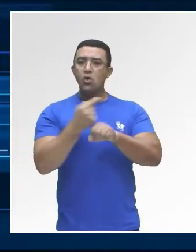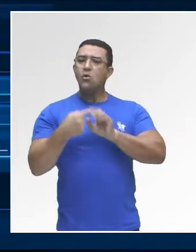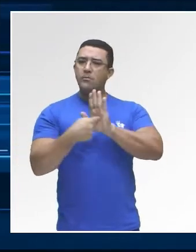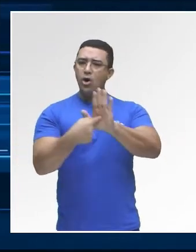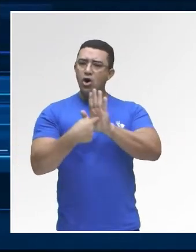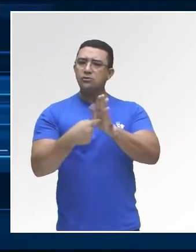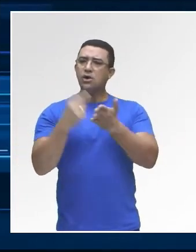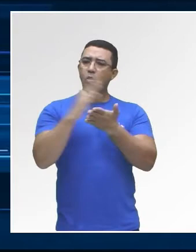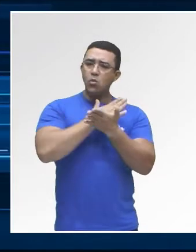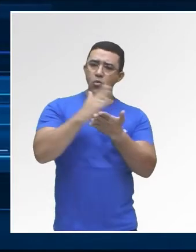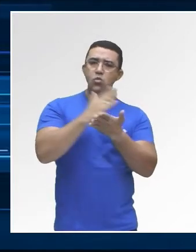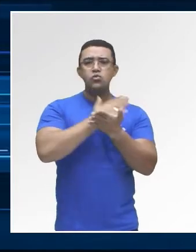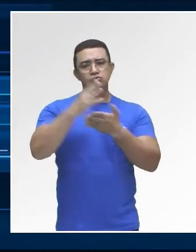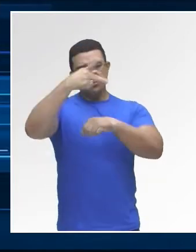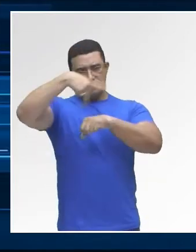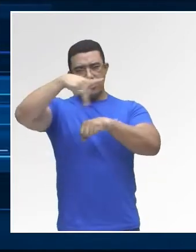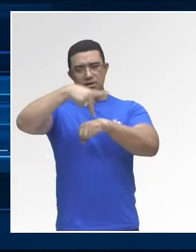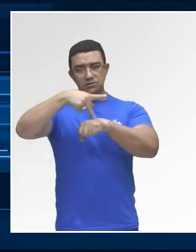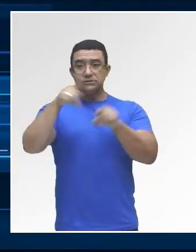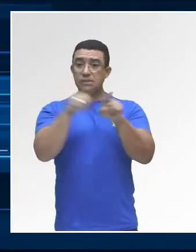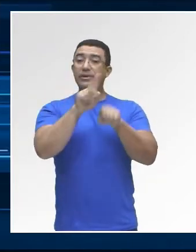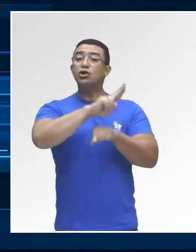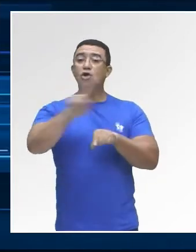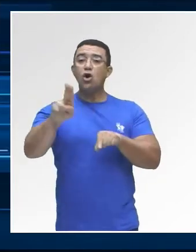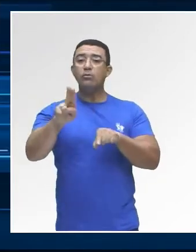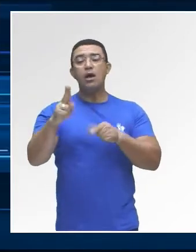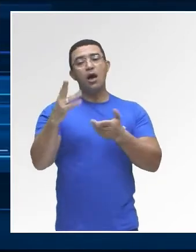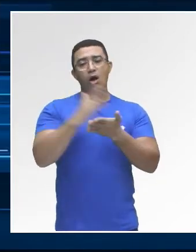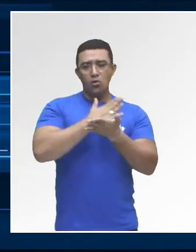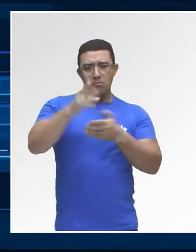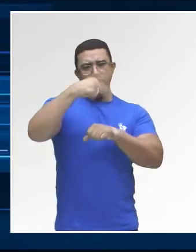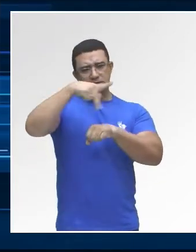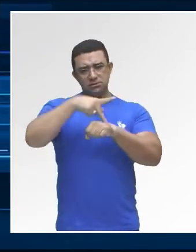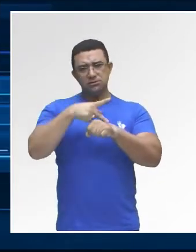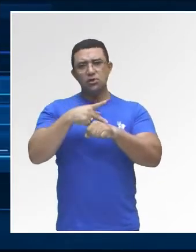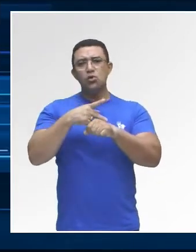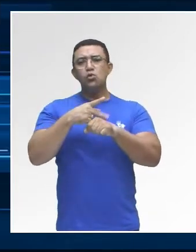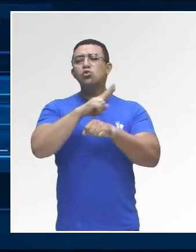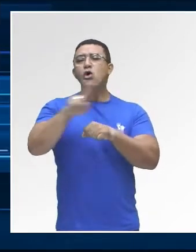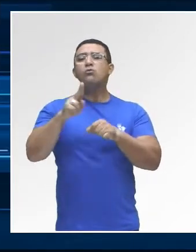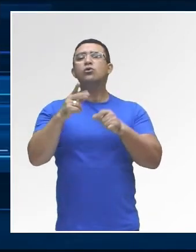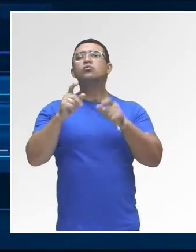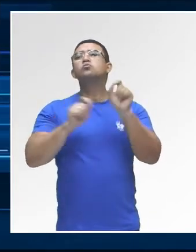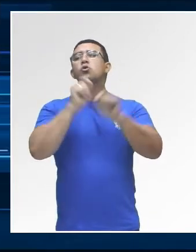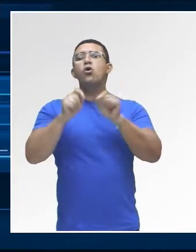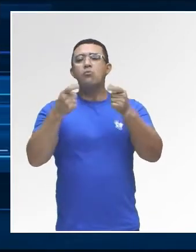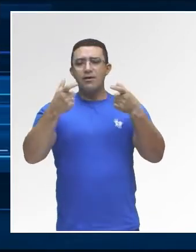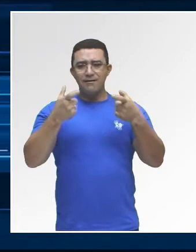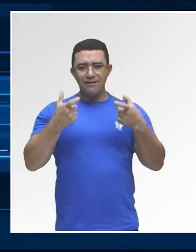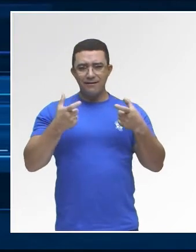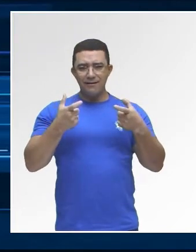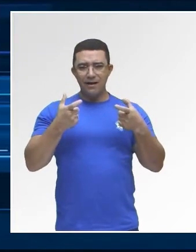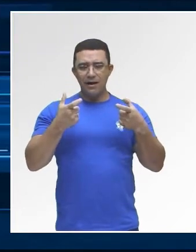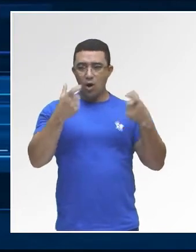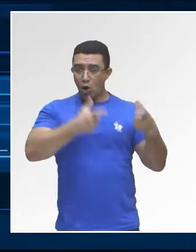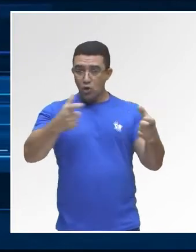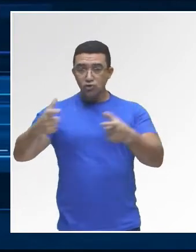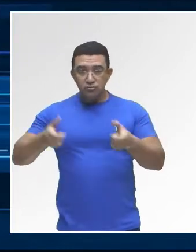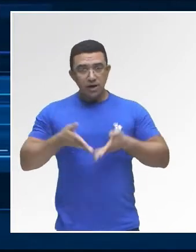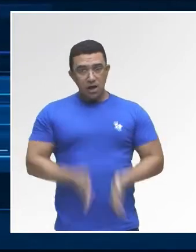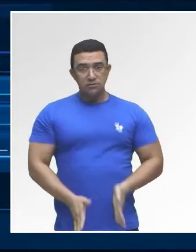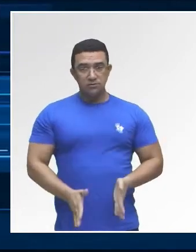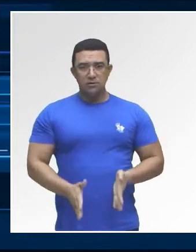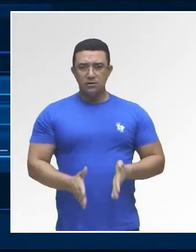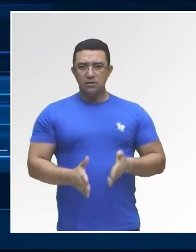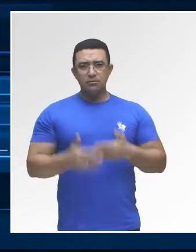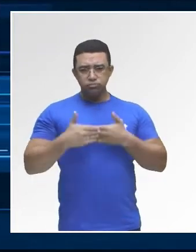o country e a nationality de alguns países. A gente vai continuar vendo outros países também, mas um pouquinho mais lá na